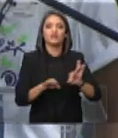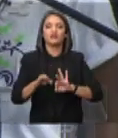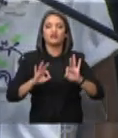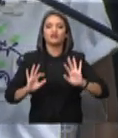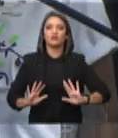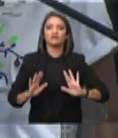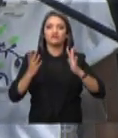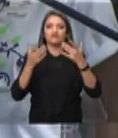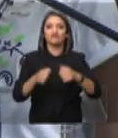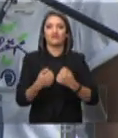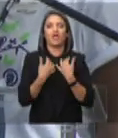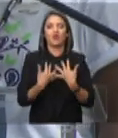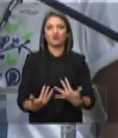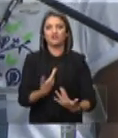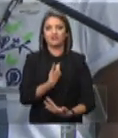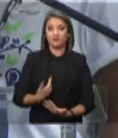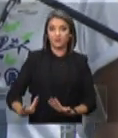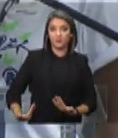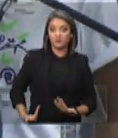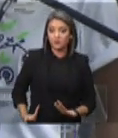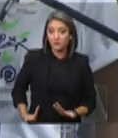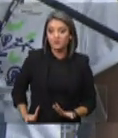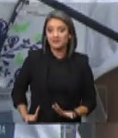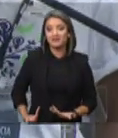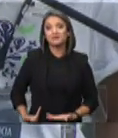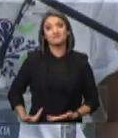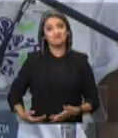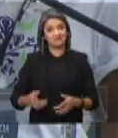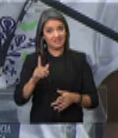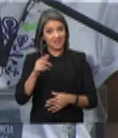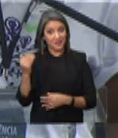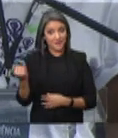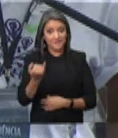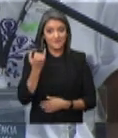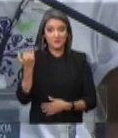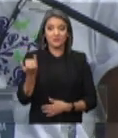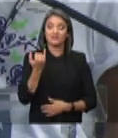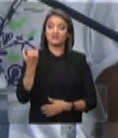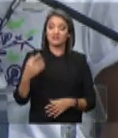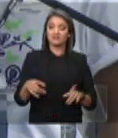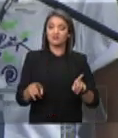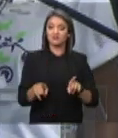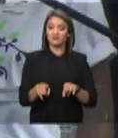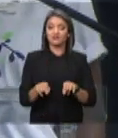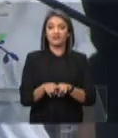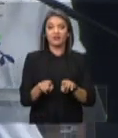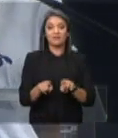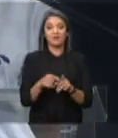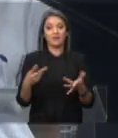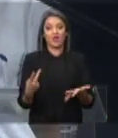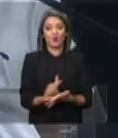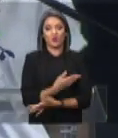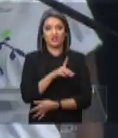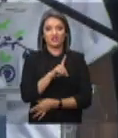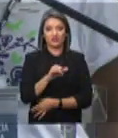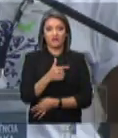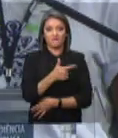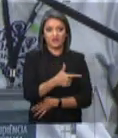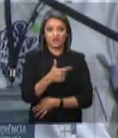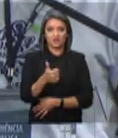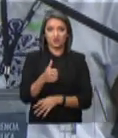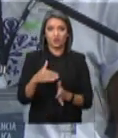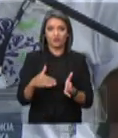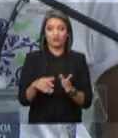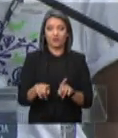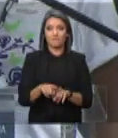acontecer essa audiência que reputamos muito importante e bem significativa acontecer nos dias 21 e 22